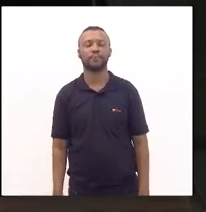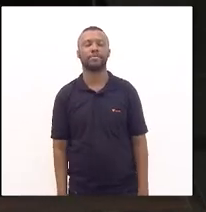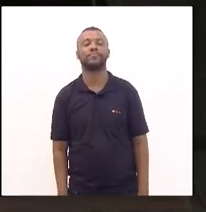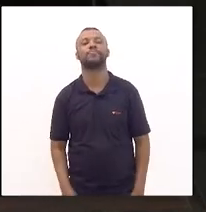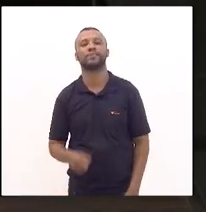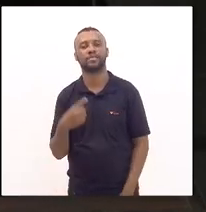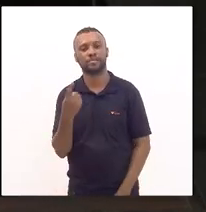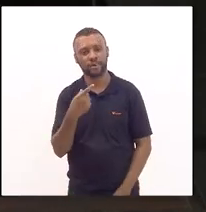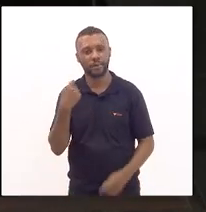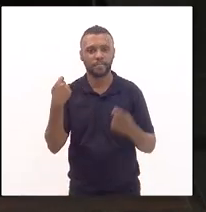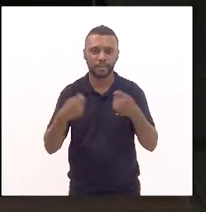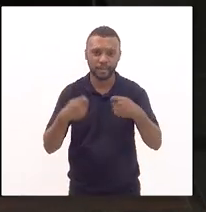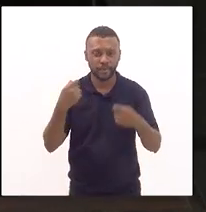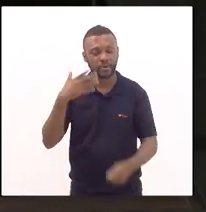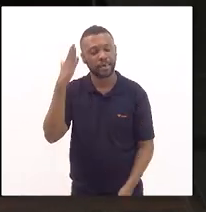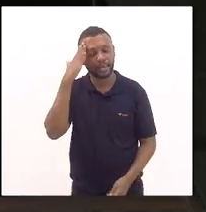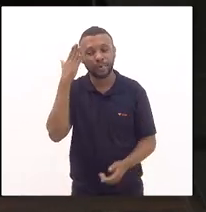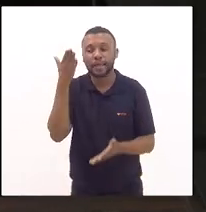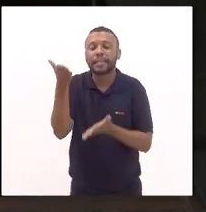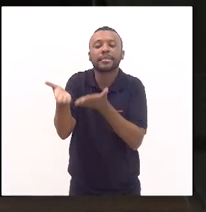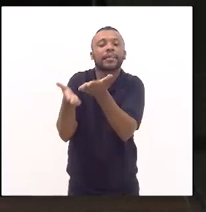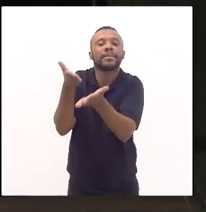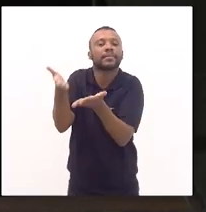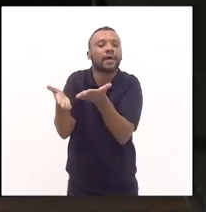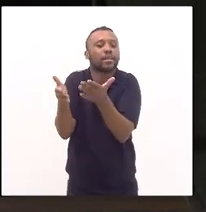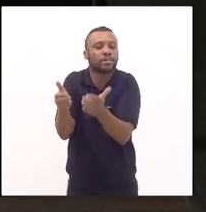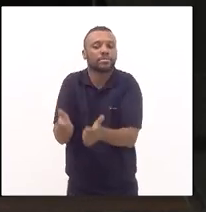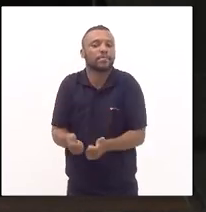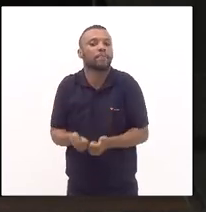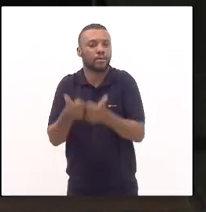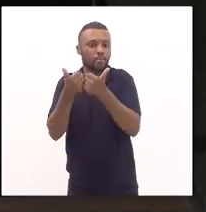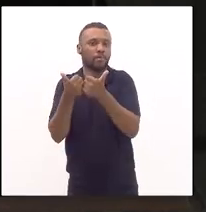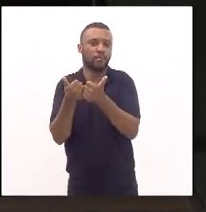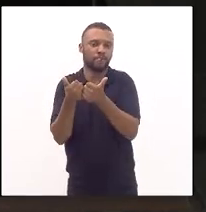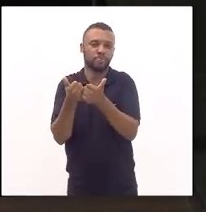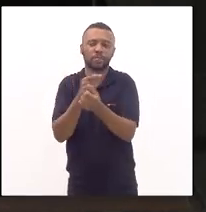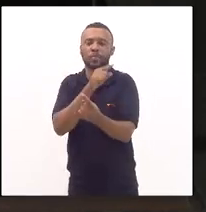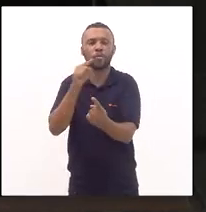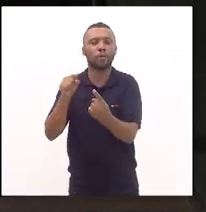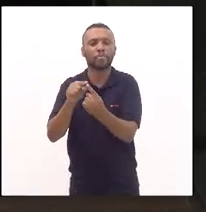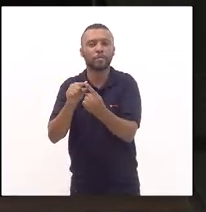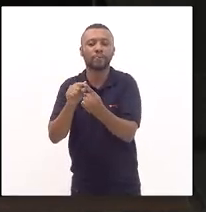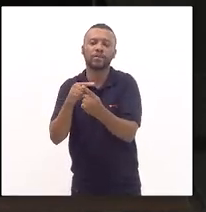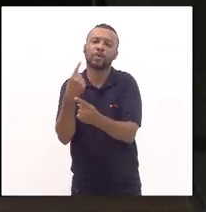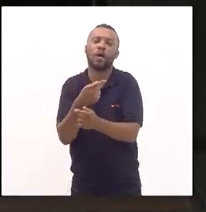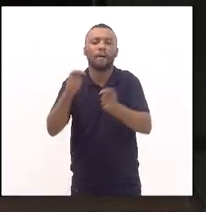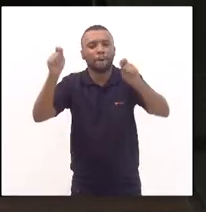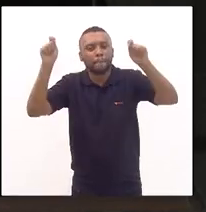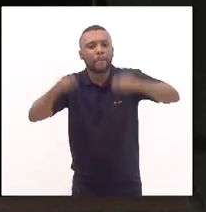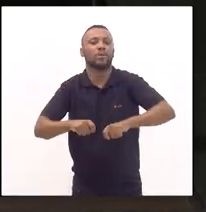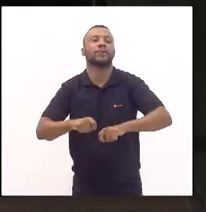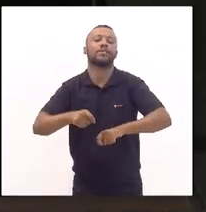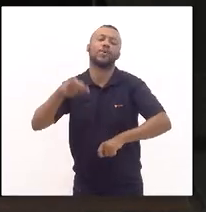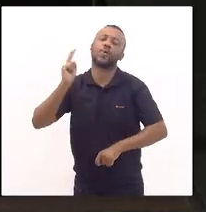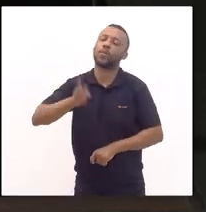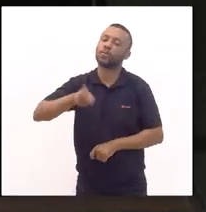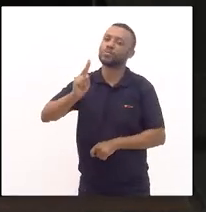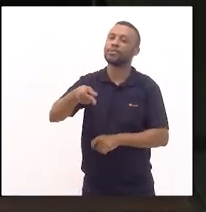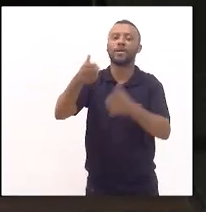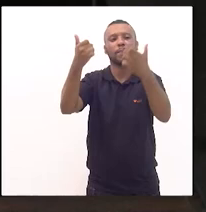que saber, não é, tratá-lo da melhor maneira possível para que todos nós possamos continuar